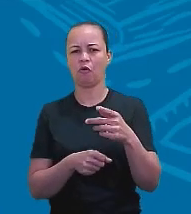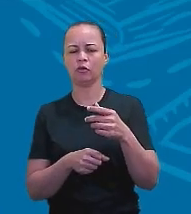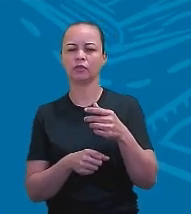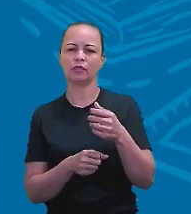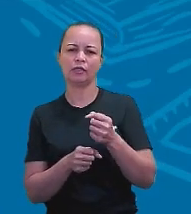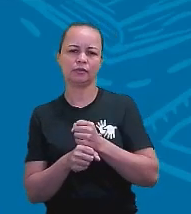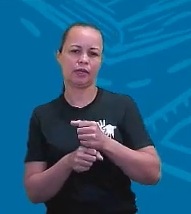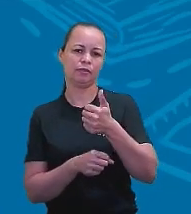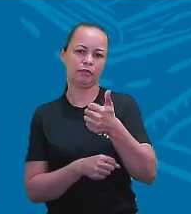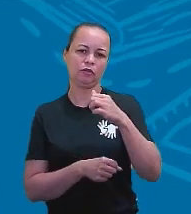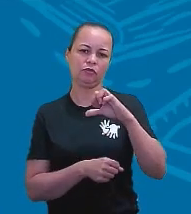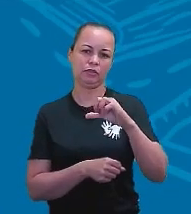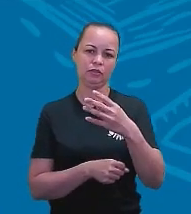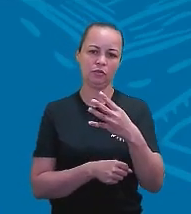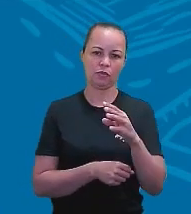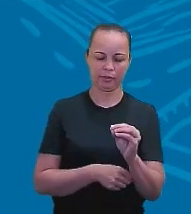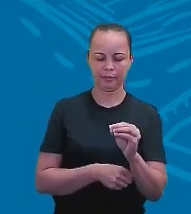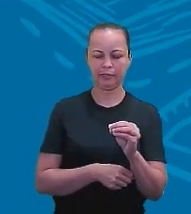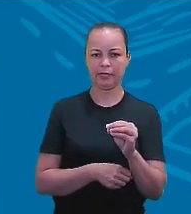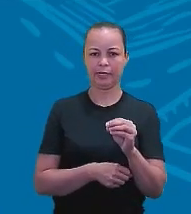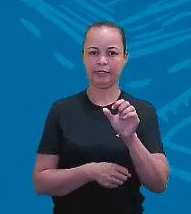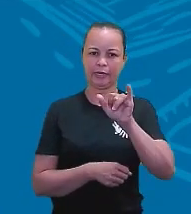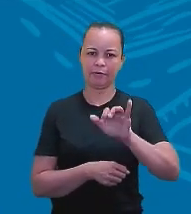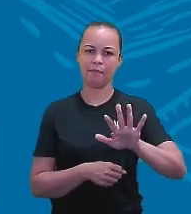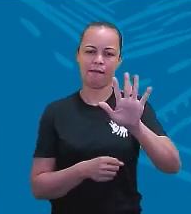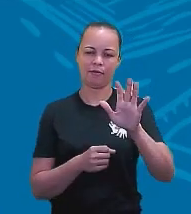imagem maravilhosa. Bom,